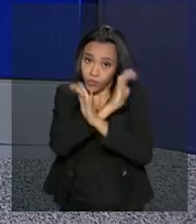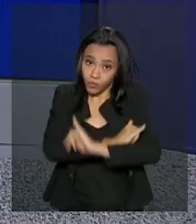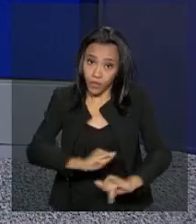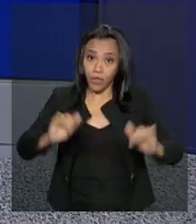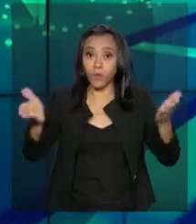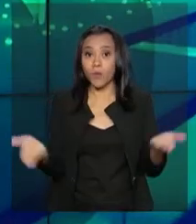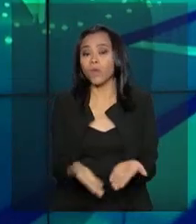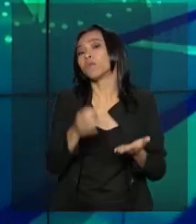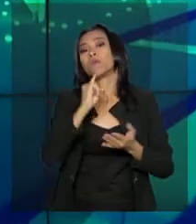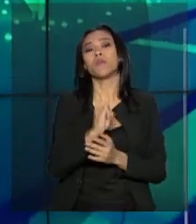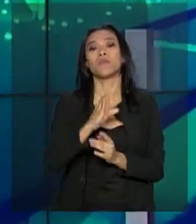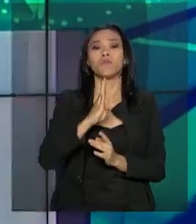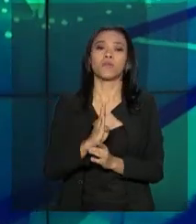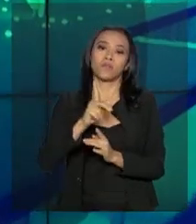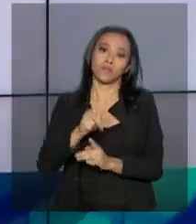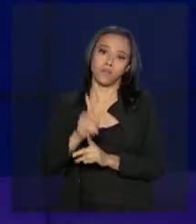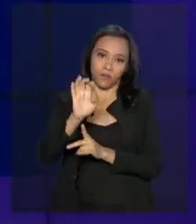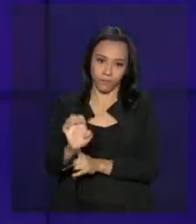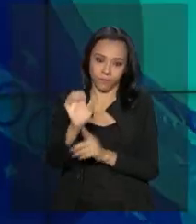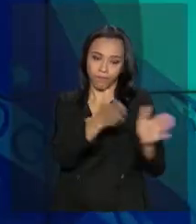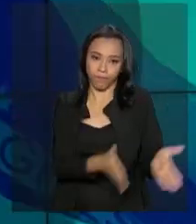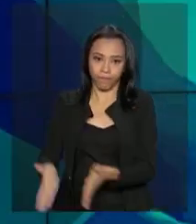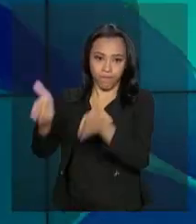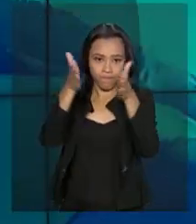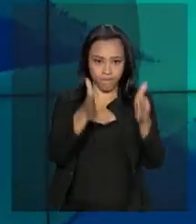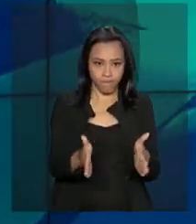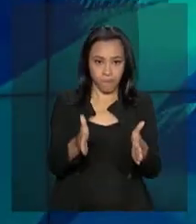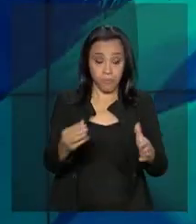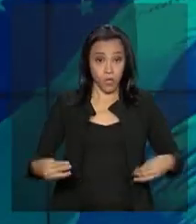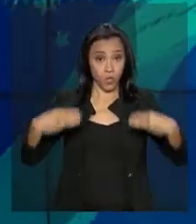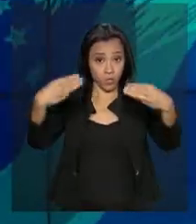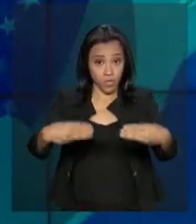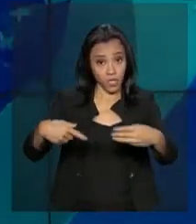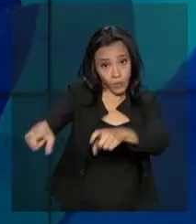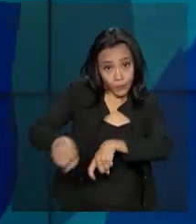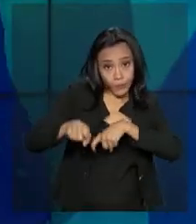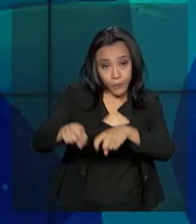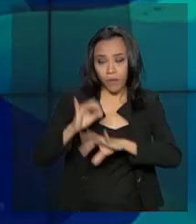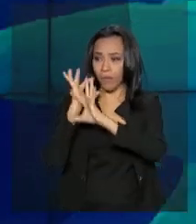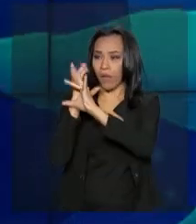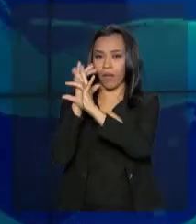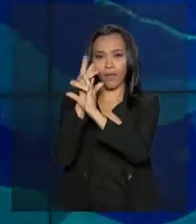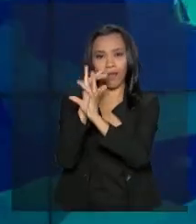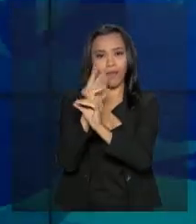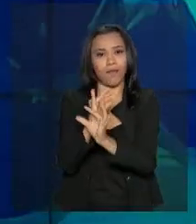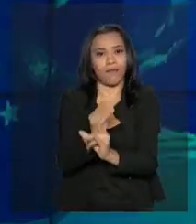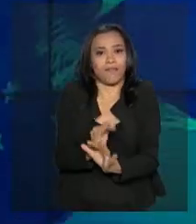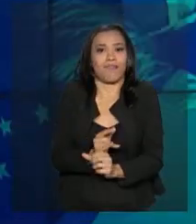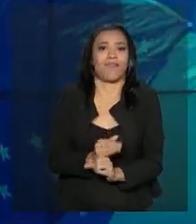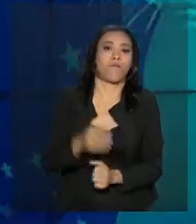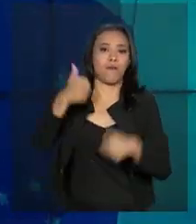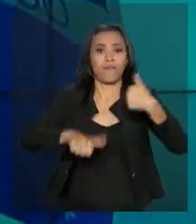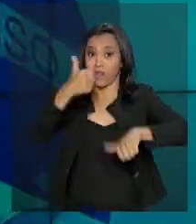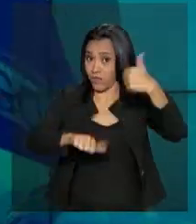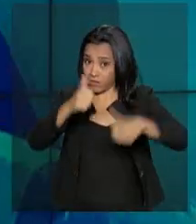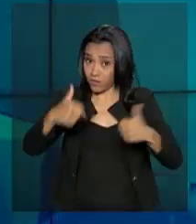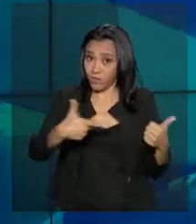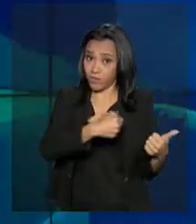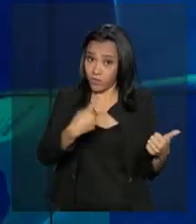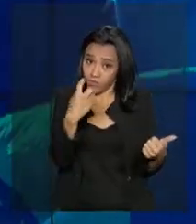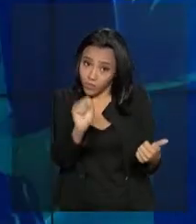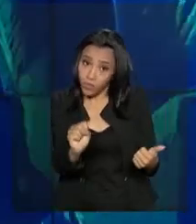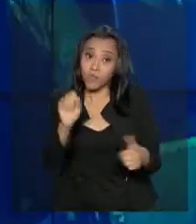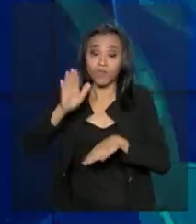ibge o ministério da agricultura faz neste momento um balanço das ações da pasta em 2018 de acordo com o